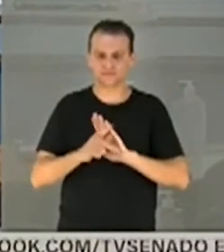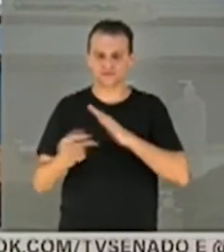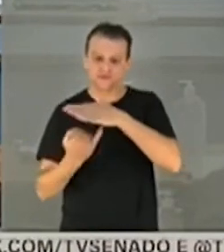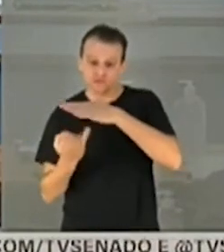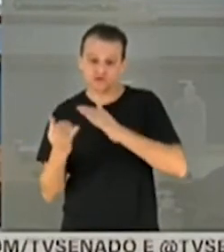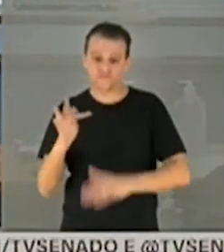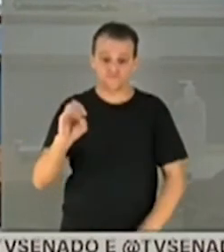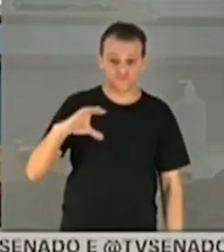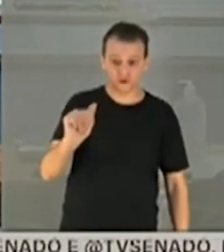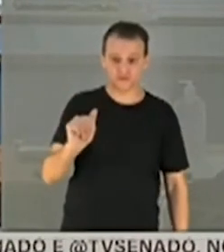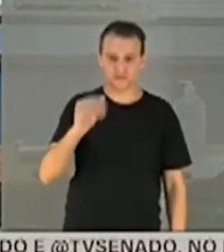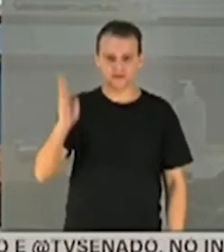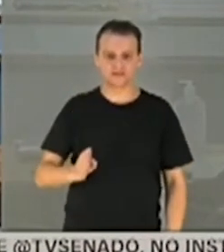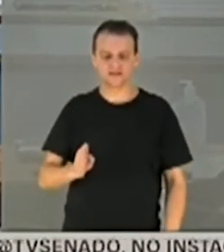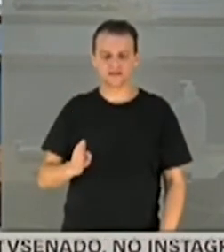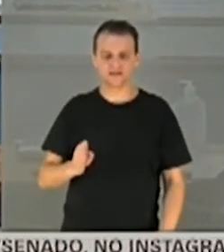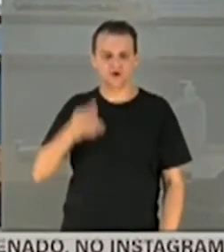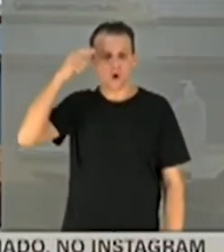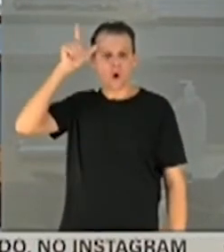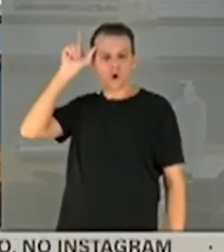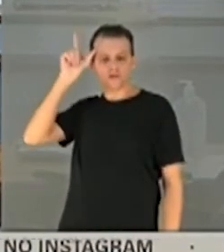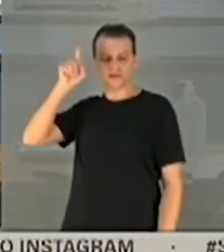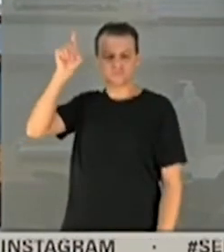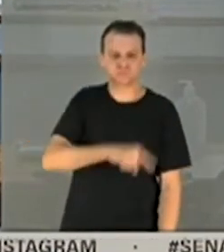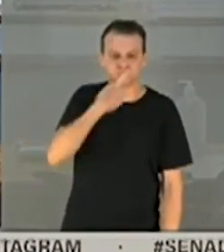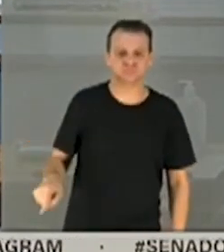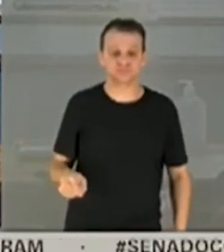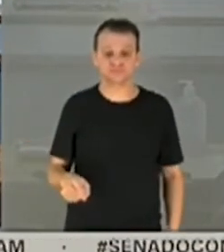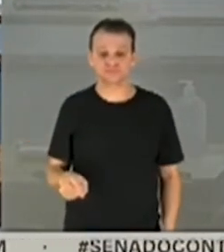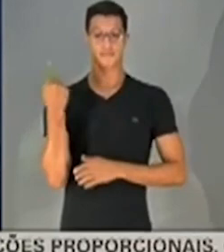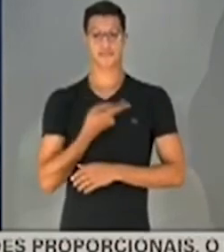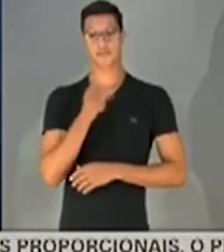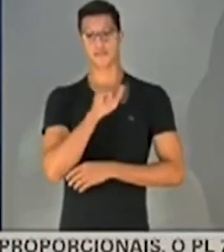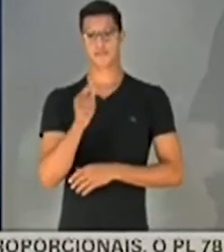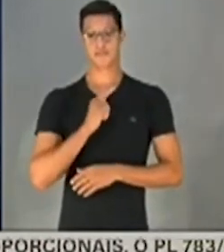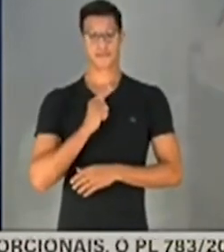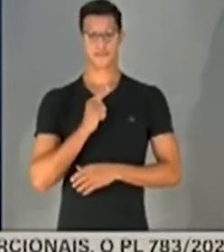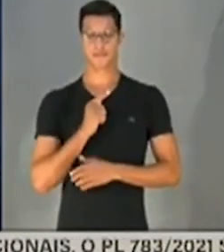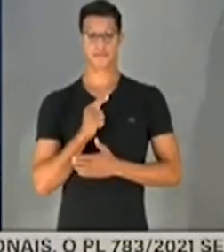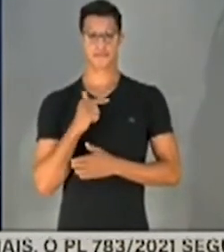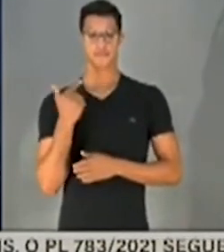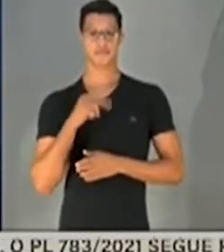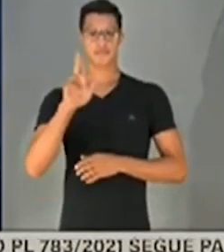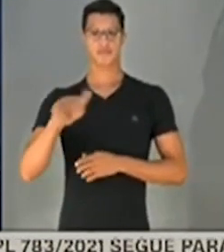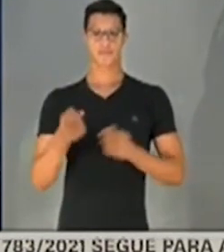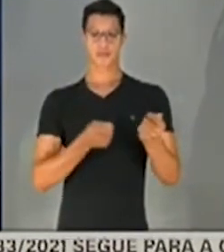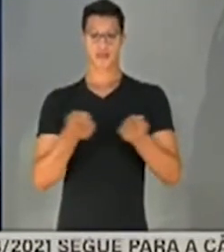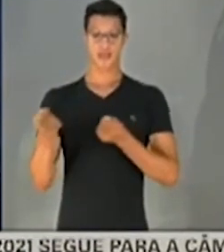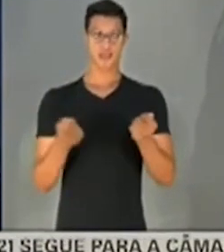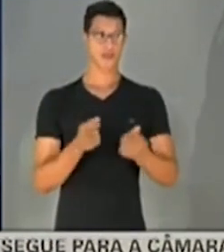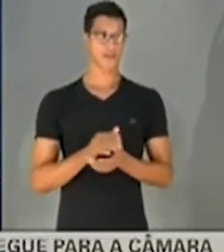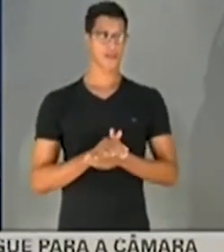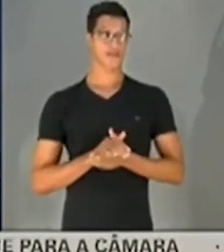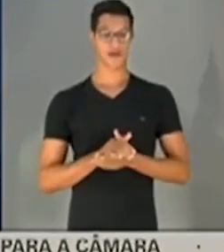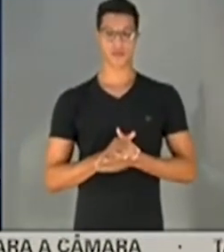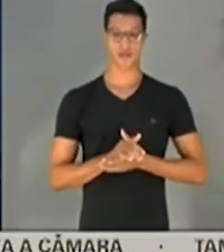foi retirado do ar ontem. Eu acho que era na expectativa do depoimento de hoje. Nunca negociou comigo, nunca tratou isso comigo, mas